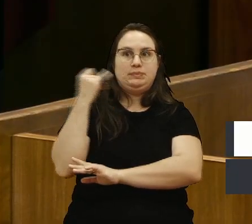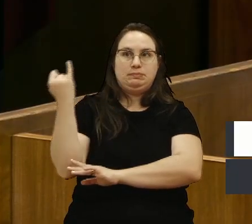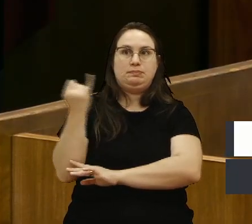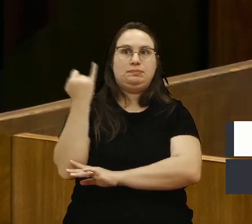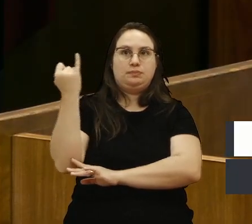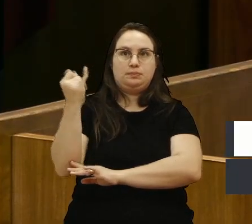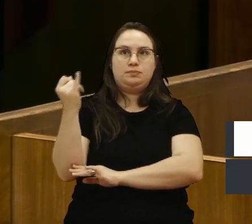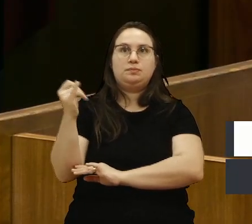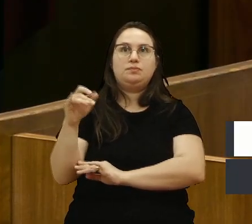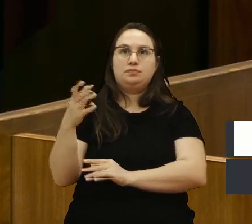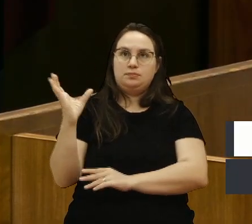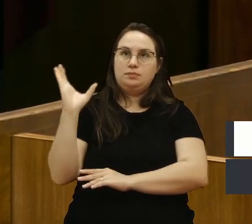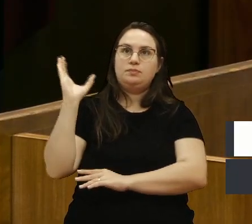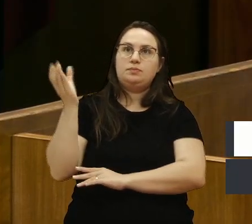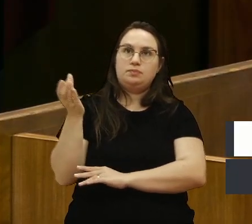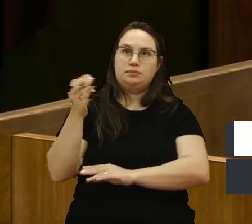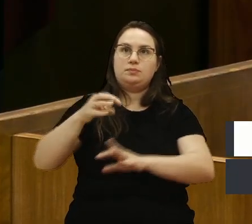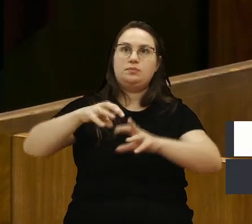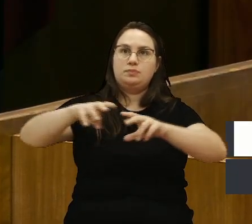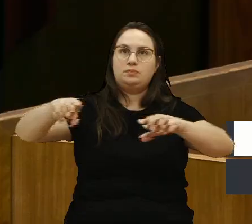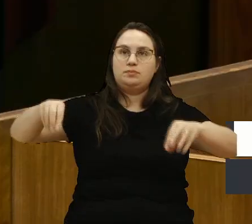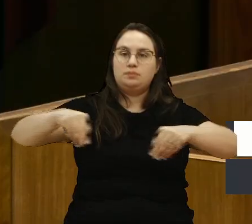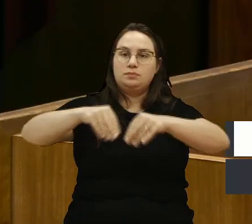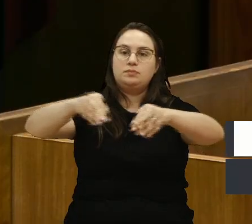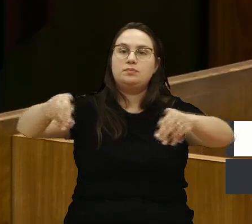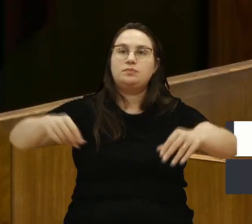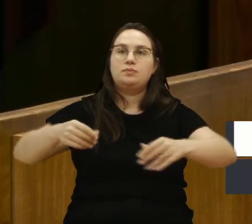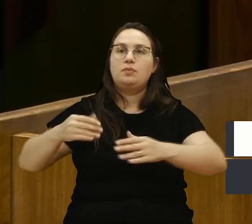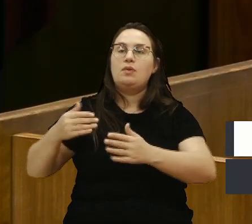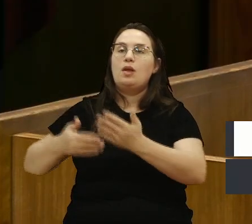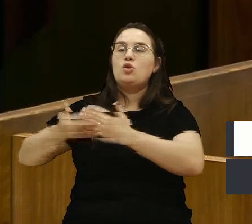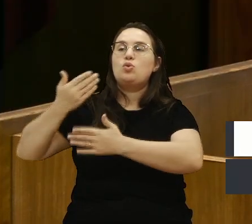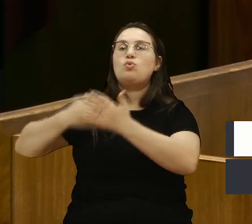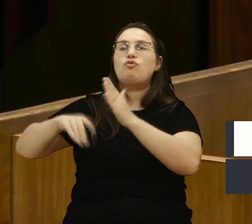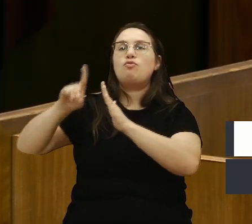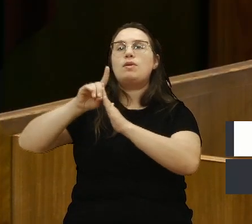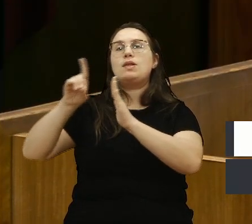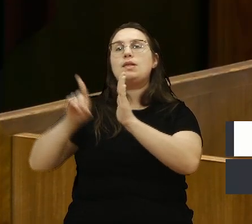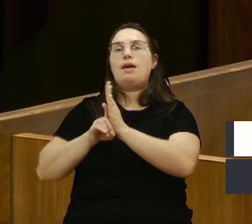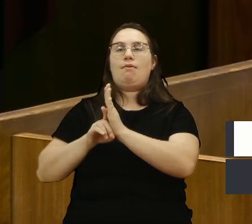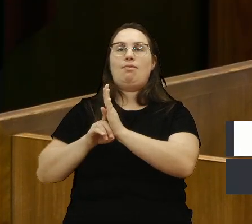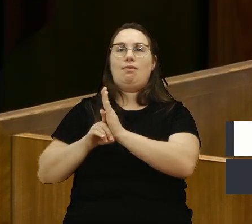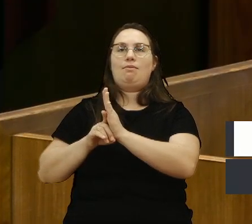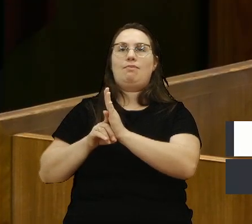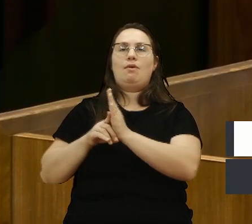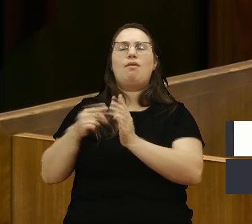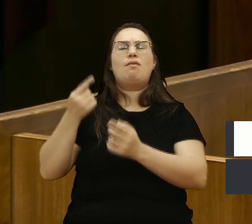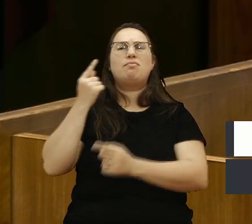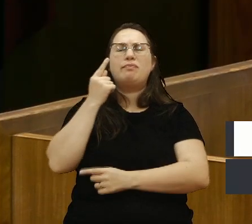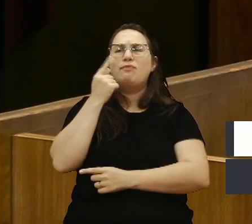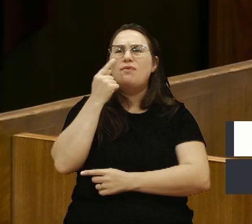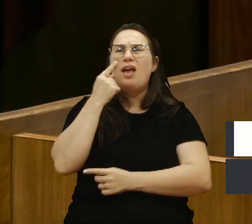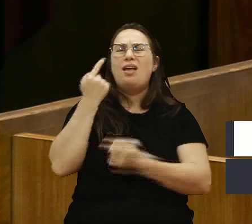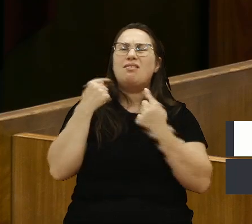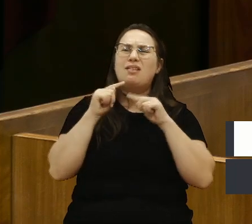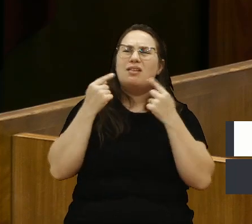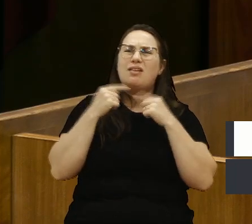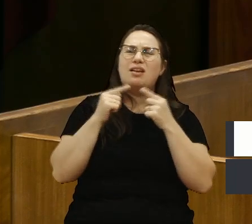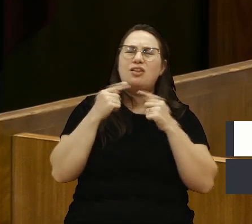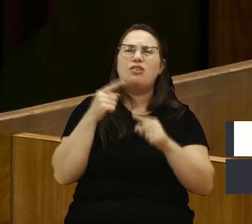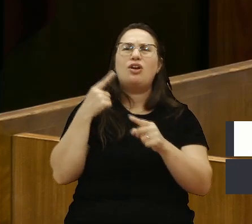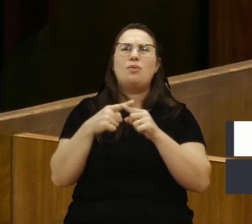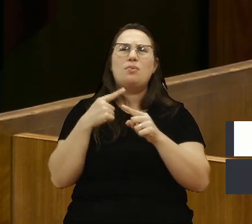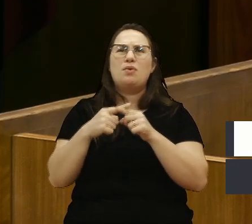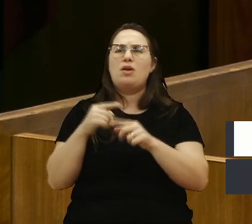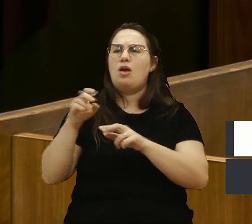que ocorreu em nossas terras nas últimas décadas. Muitas vezes ouvimos críticas infundadas sobre a relação entre